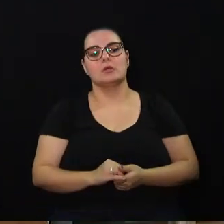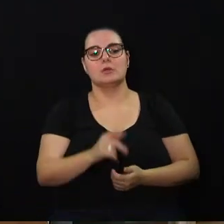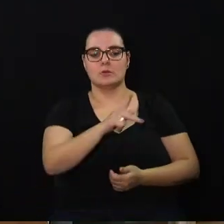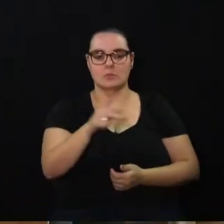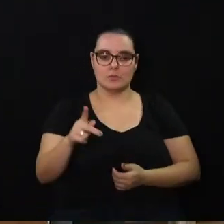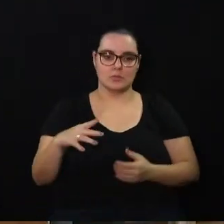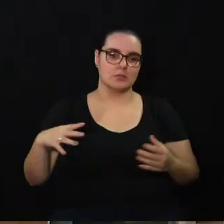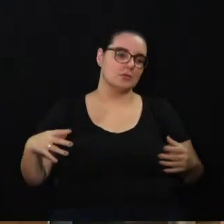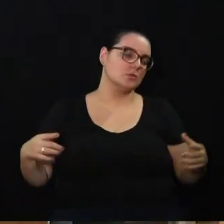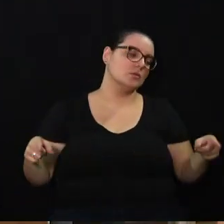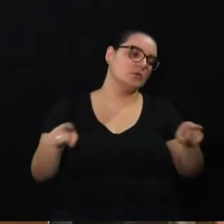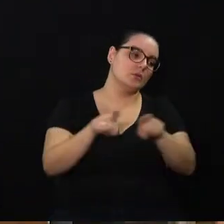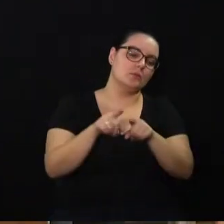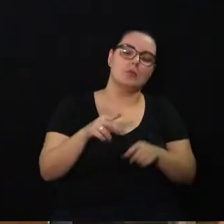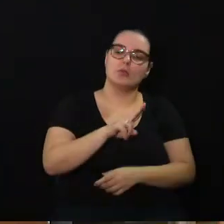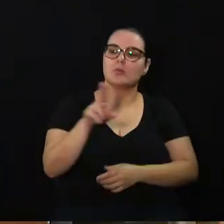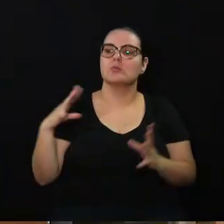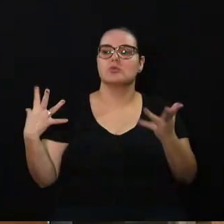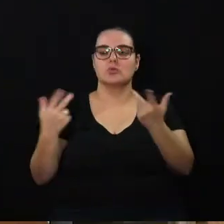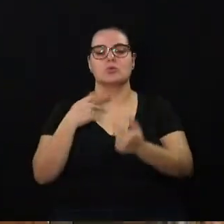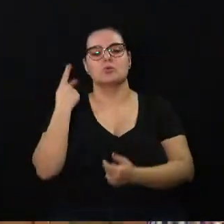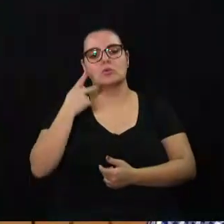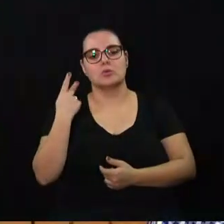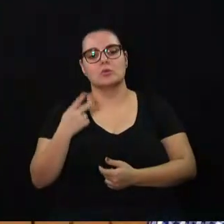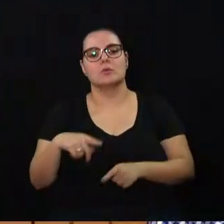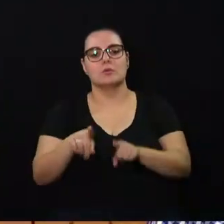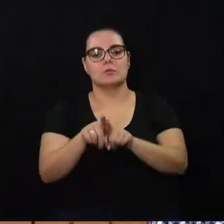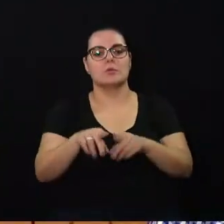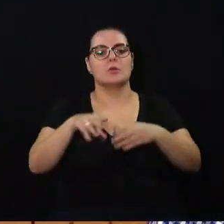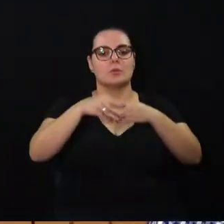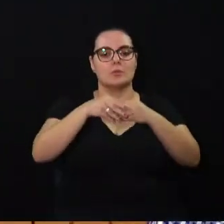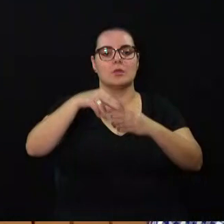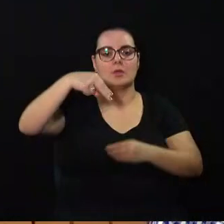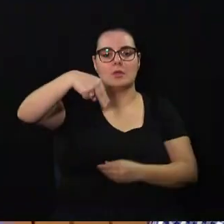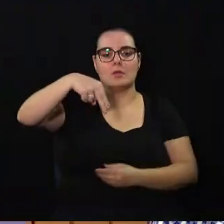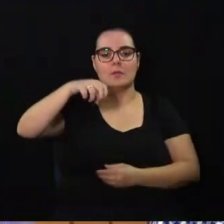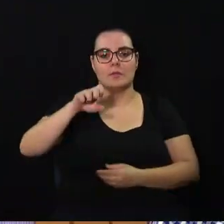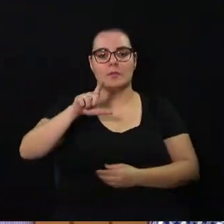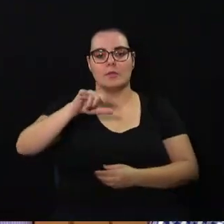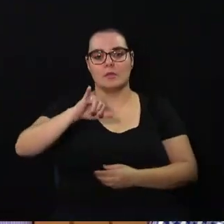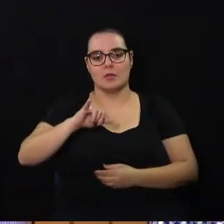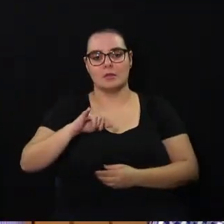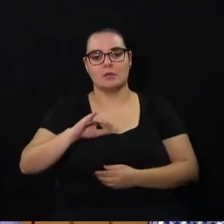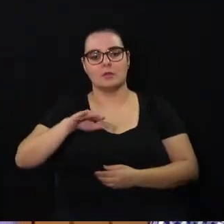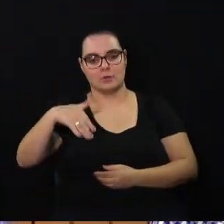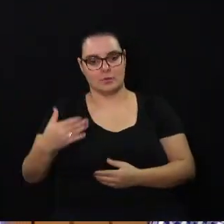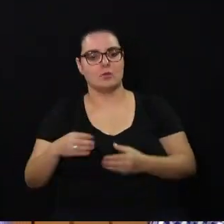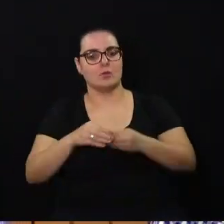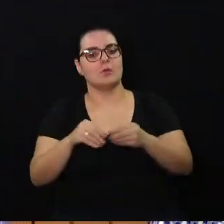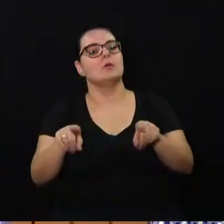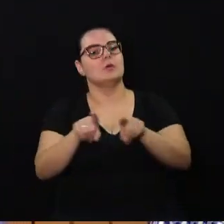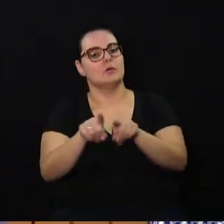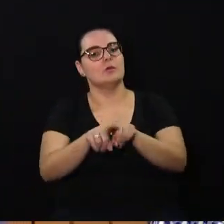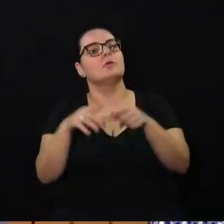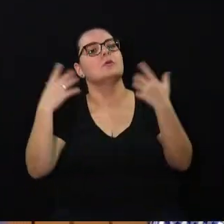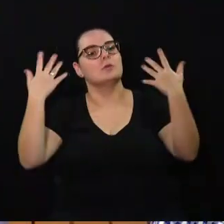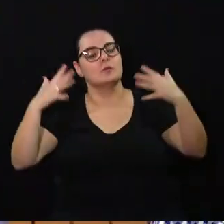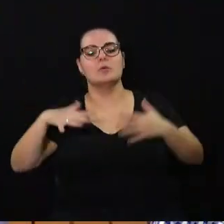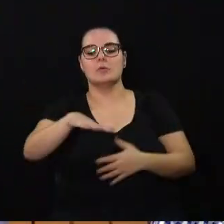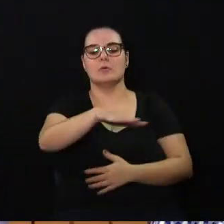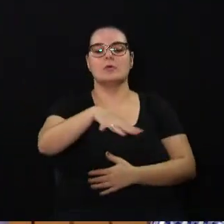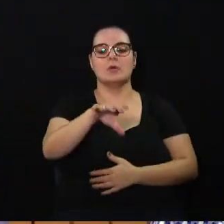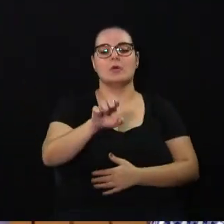todos os vereadores cumprimento anelli que e ao cumprimentá lá quero parabenizar ele camp pela